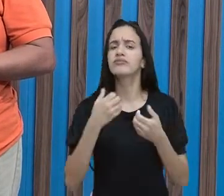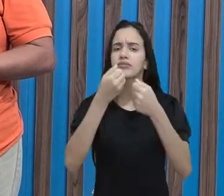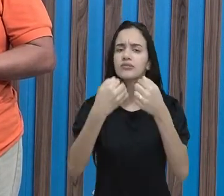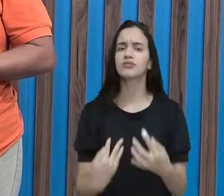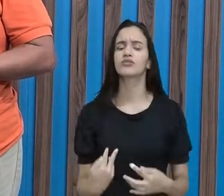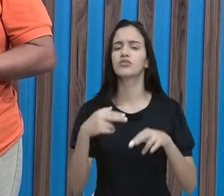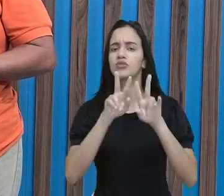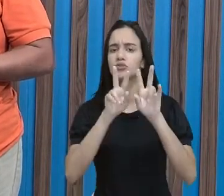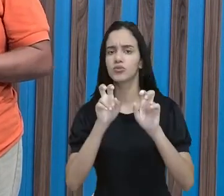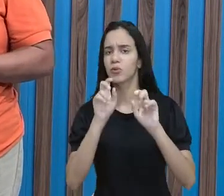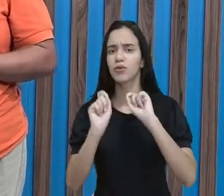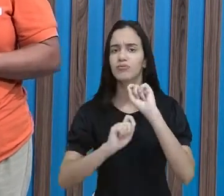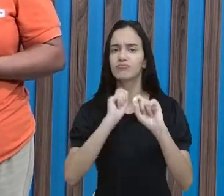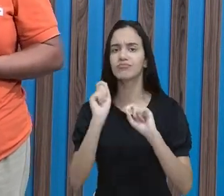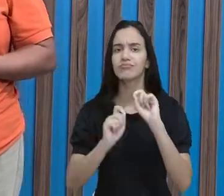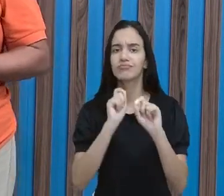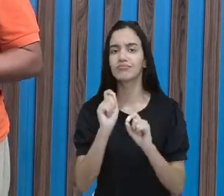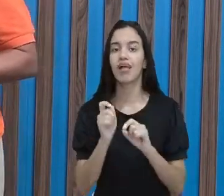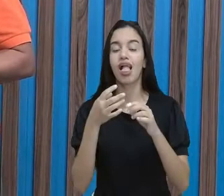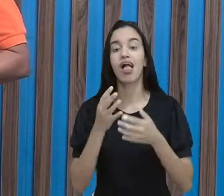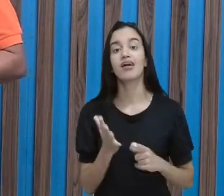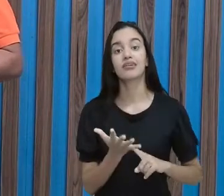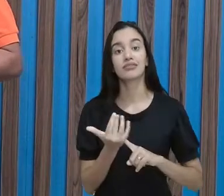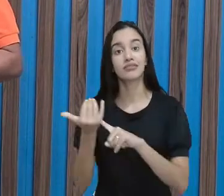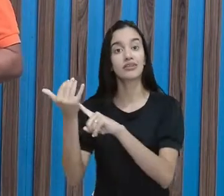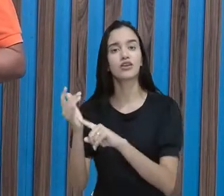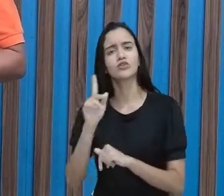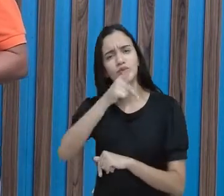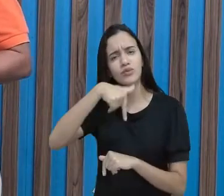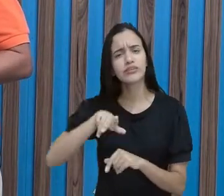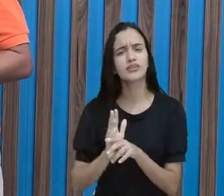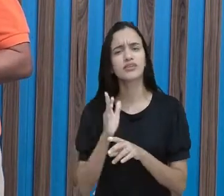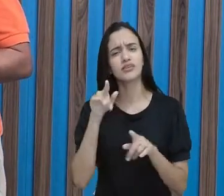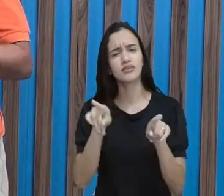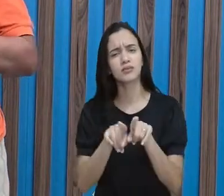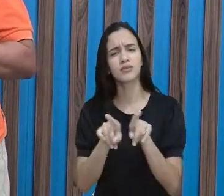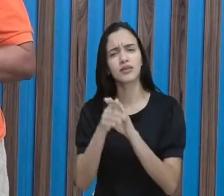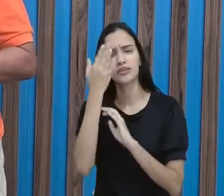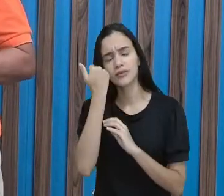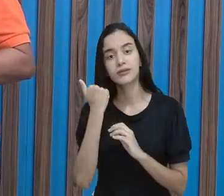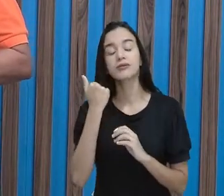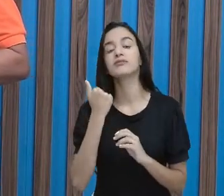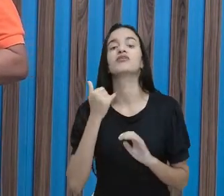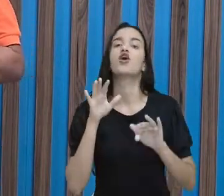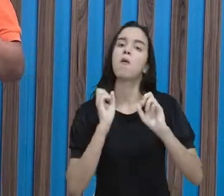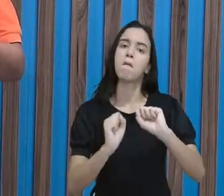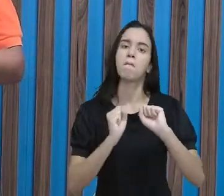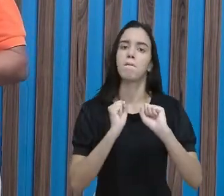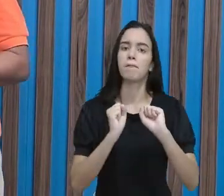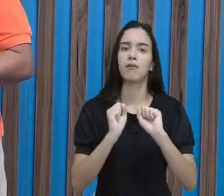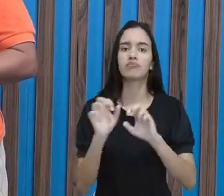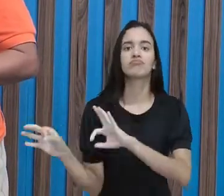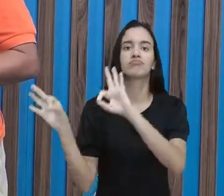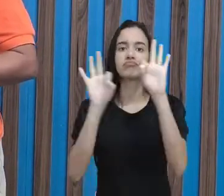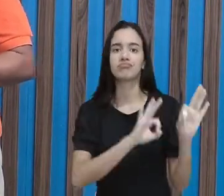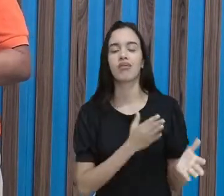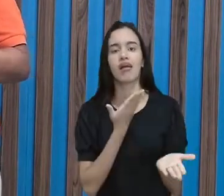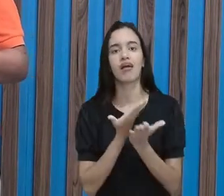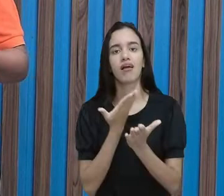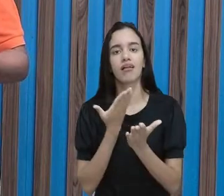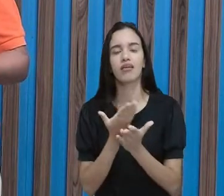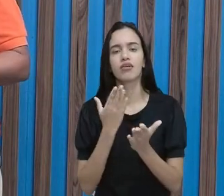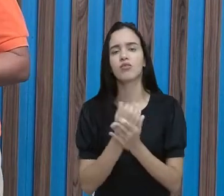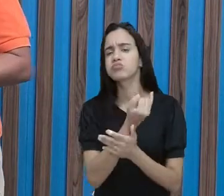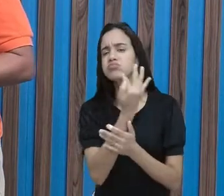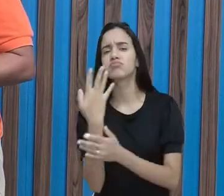pouquinho sobre isso, sobre tecnologia. Vocês também sabem que podem assistir essa aula